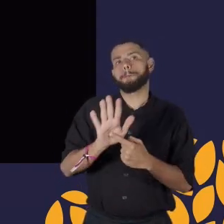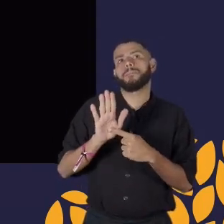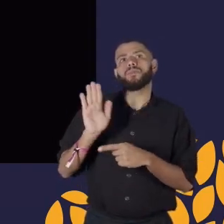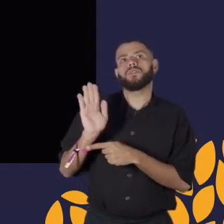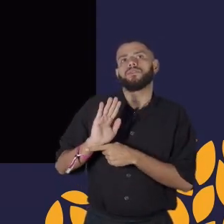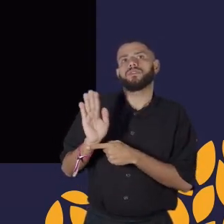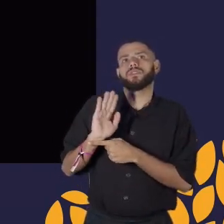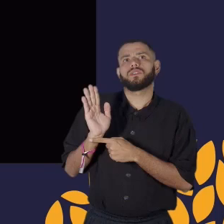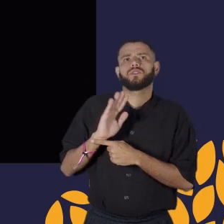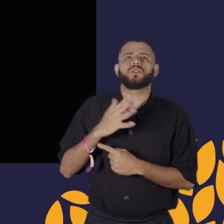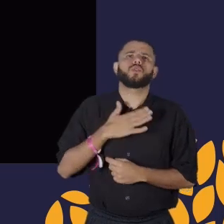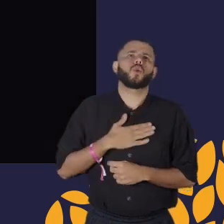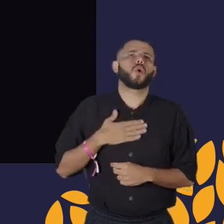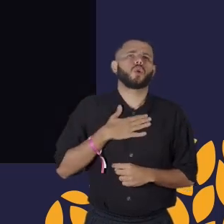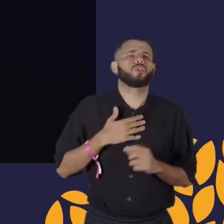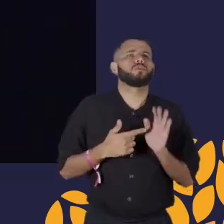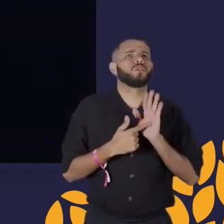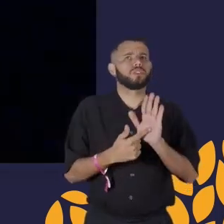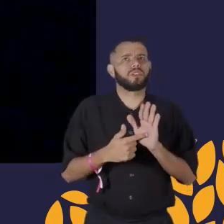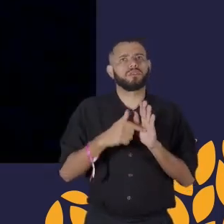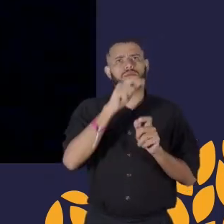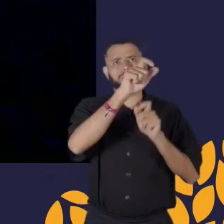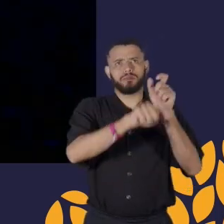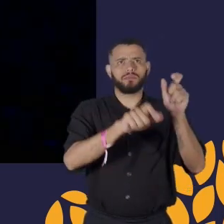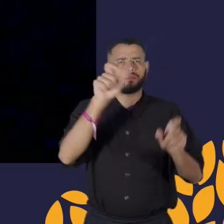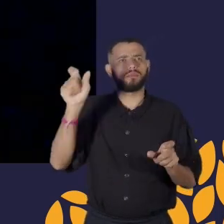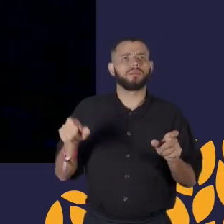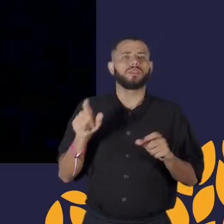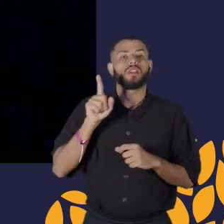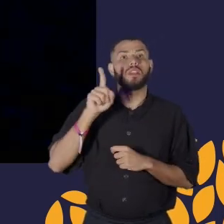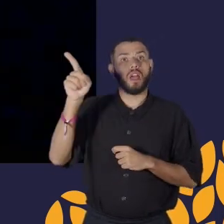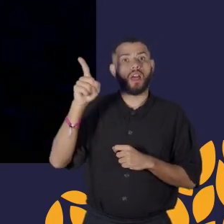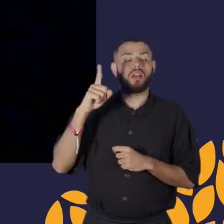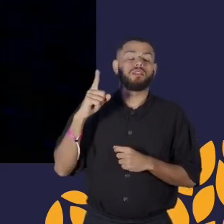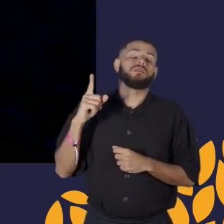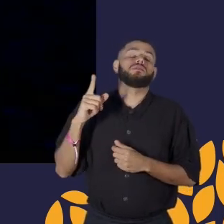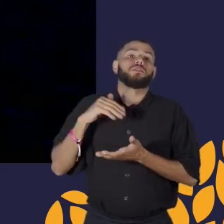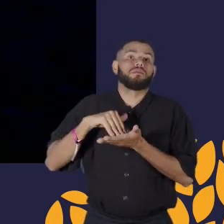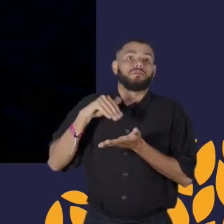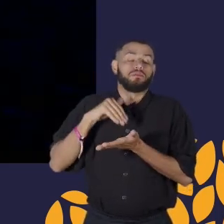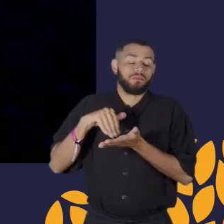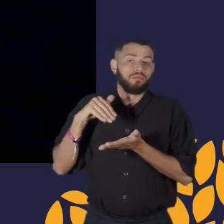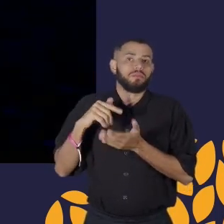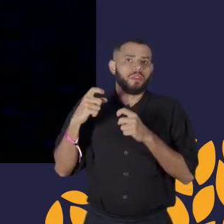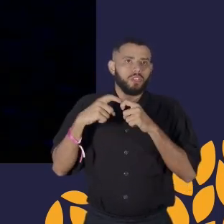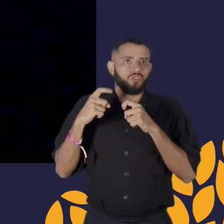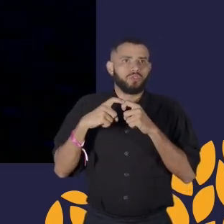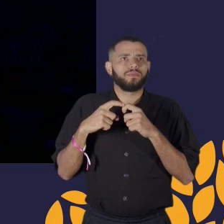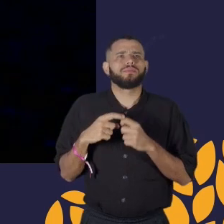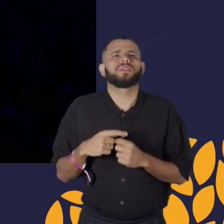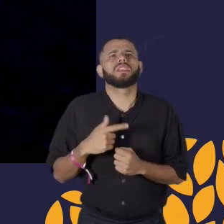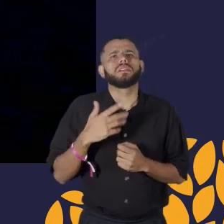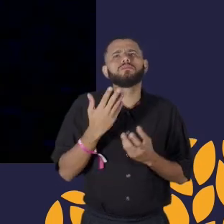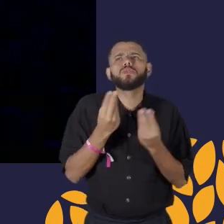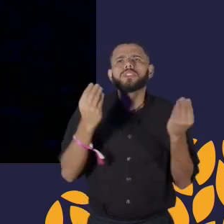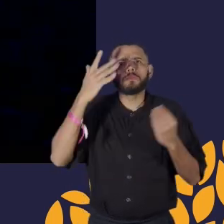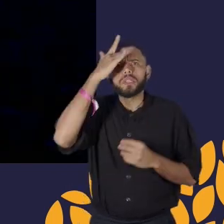de mostrar esses vídeos também para meus pacientes no consultório. Chegam pessoas de toda maneira, né? É muita